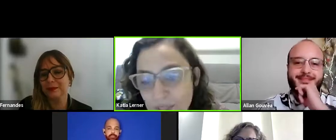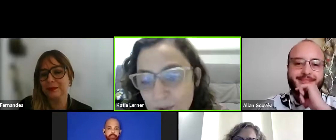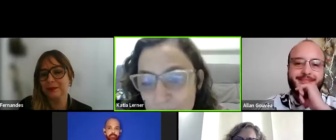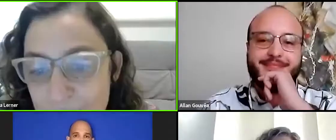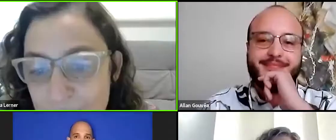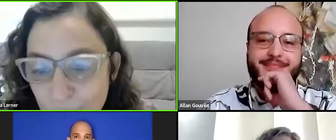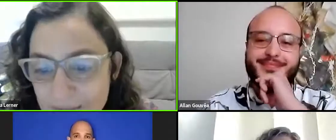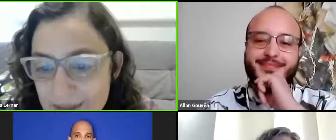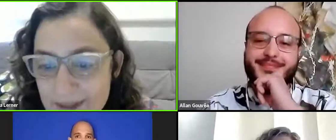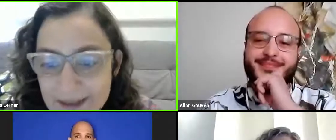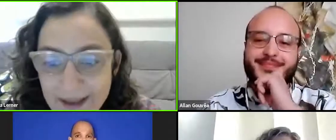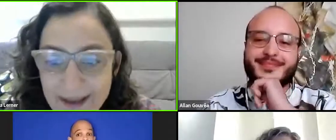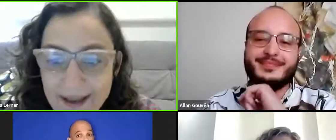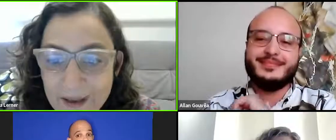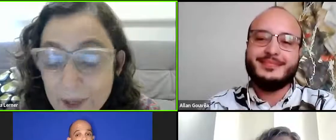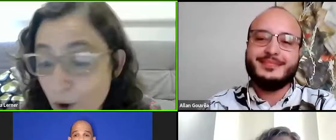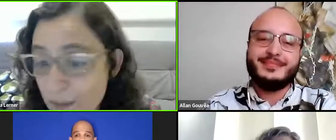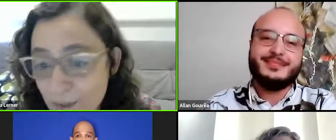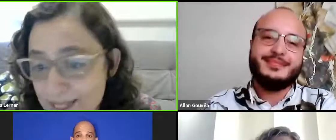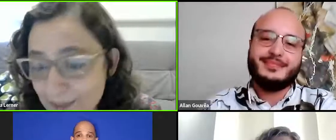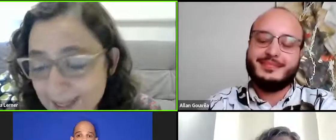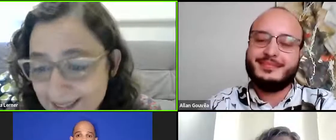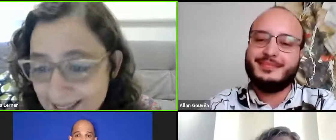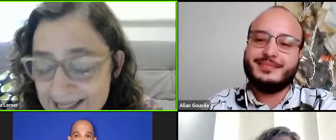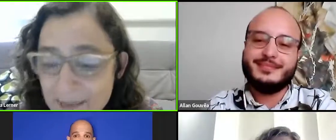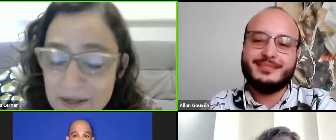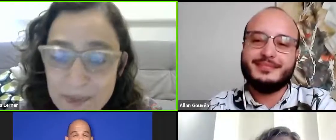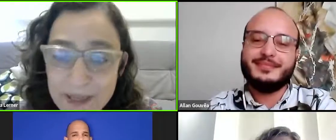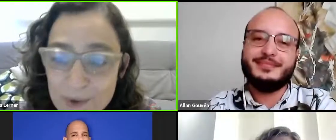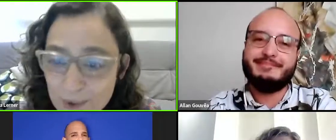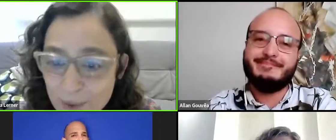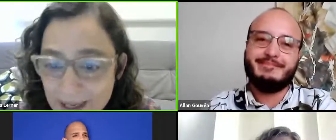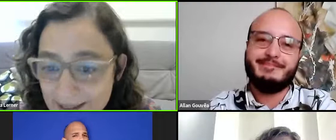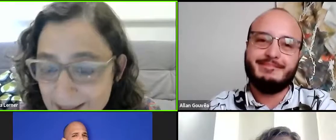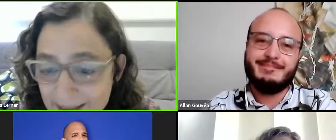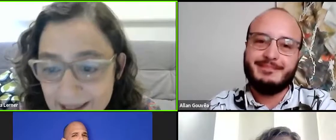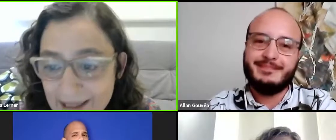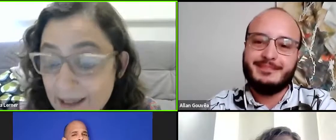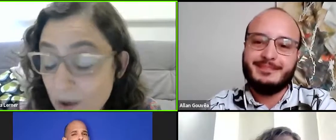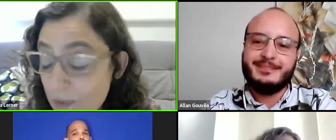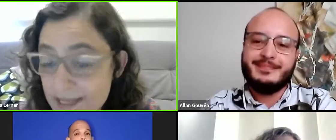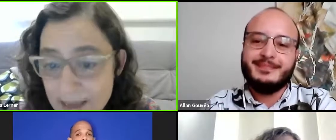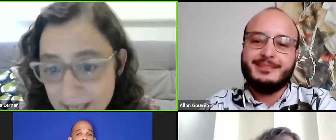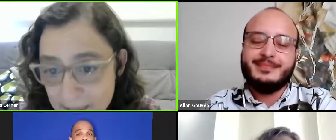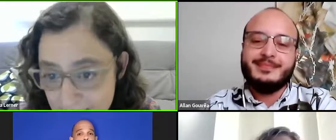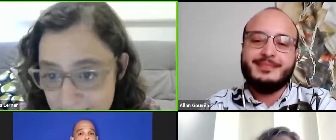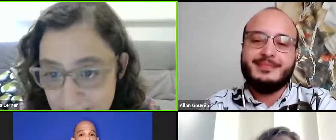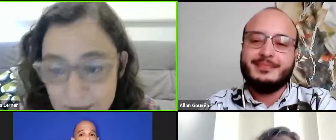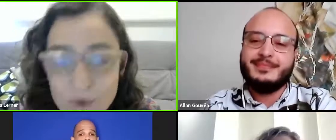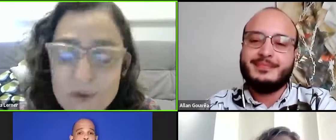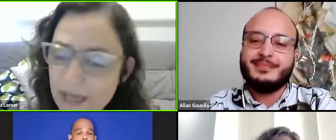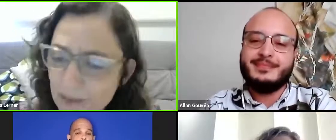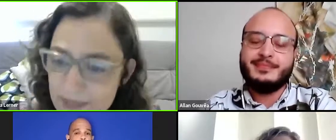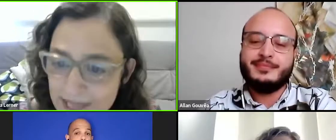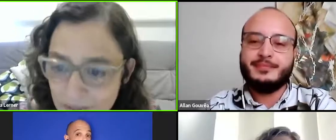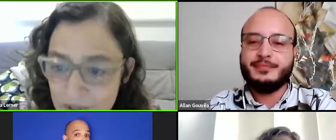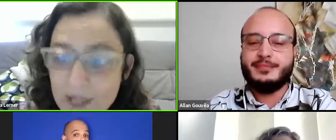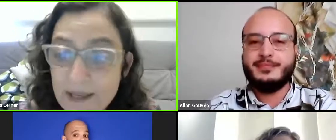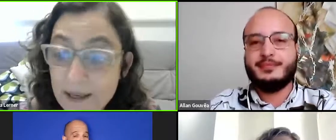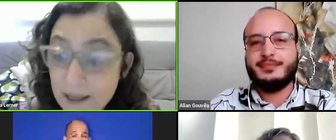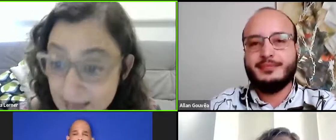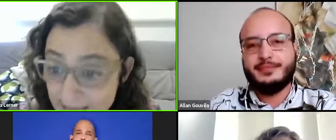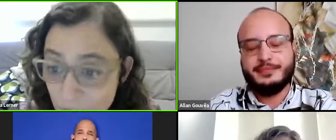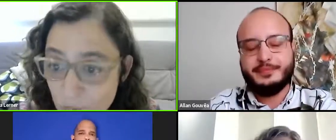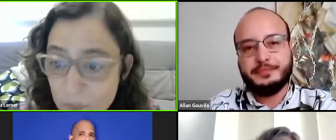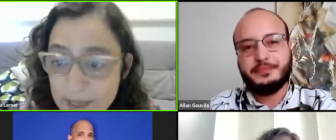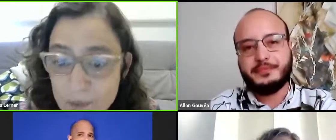Bom dia a todos e todas. É uma enorme emoção estar aqui recebendo esse prêmio junto com a Alan. Queria começar parabenizando todos os alunos e alunas